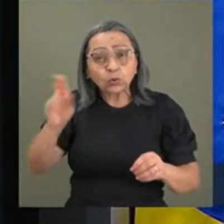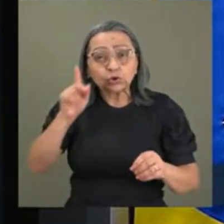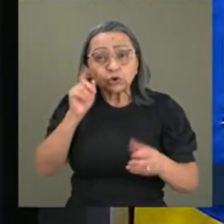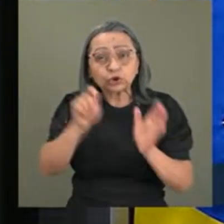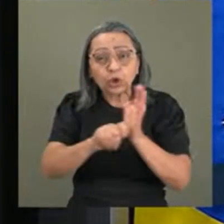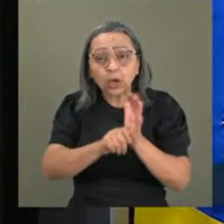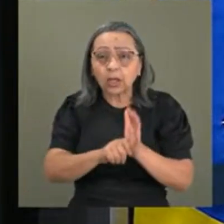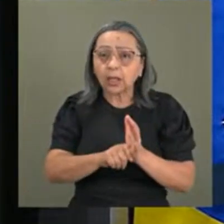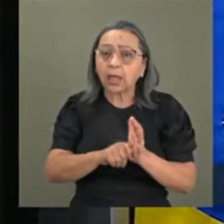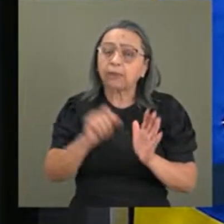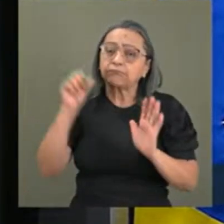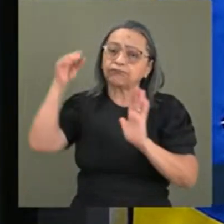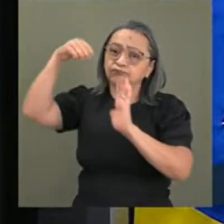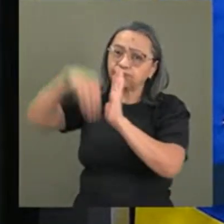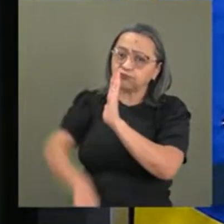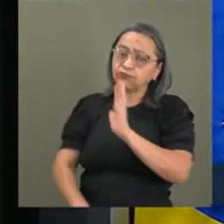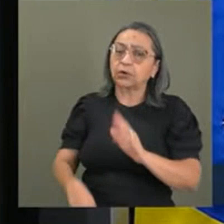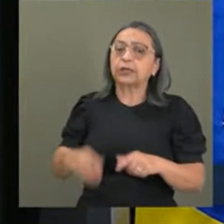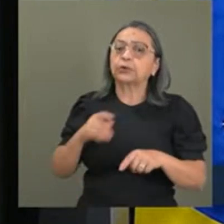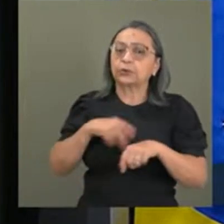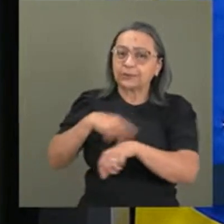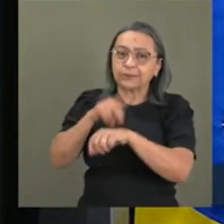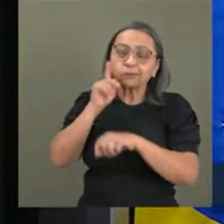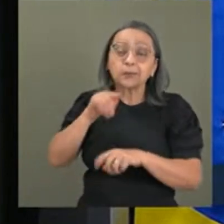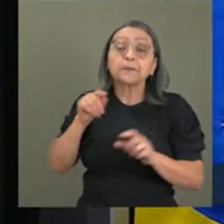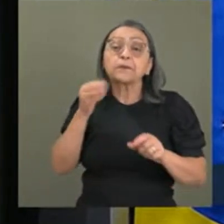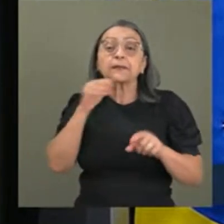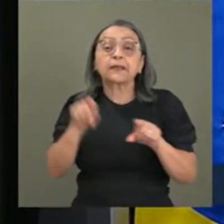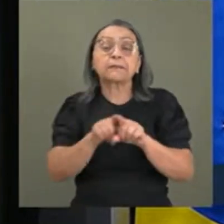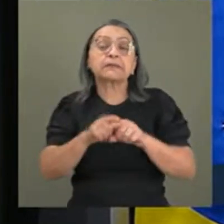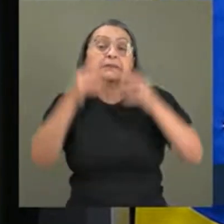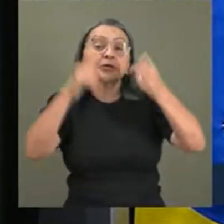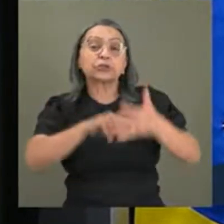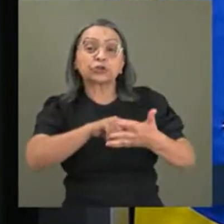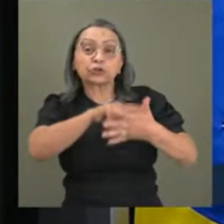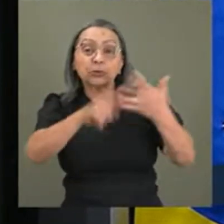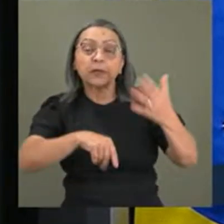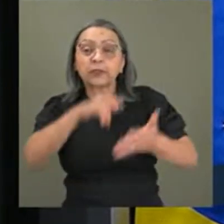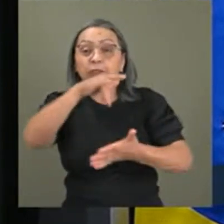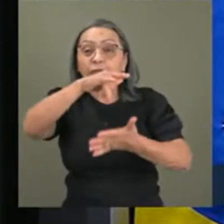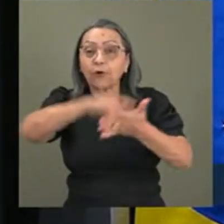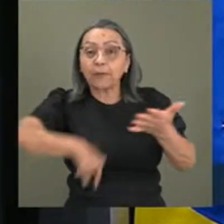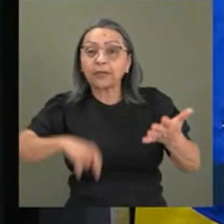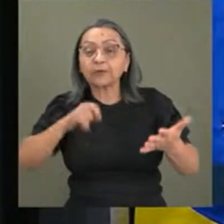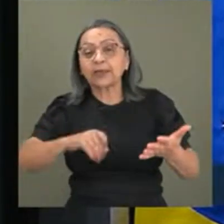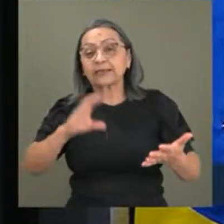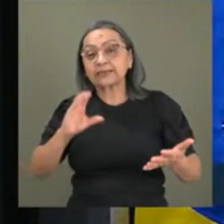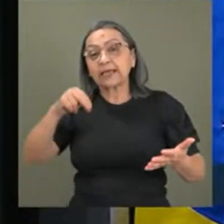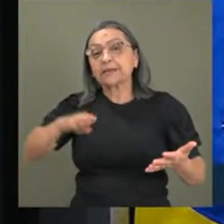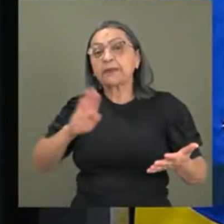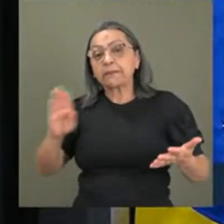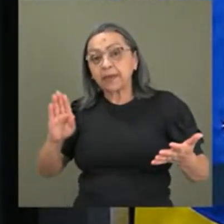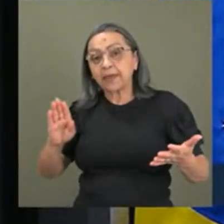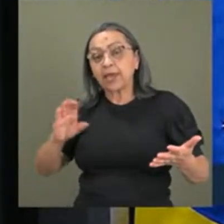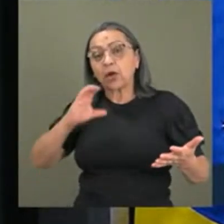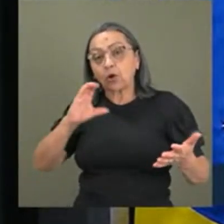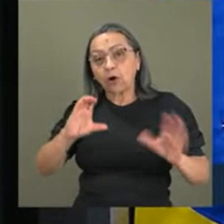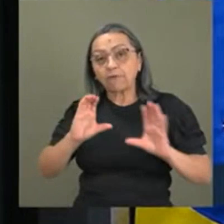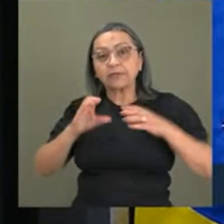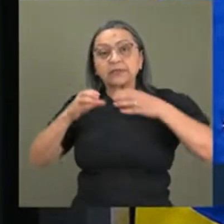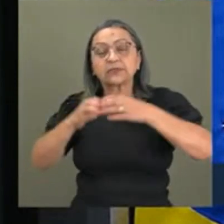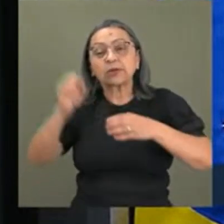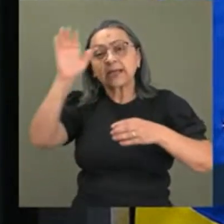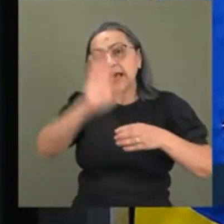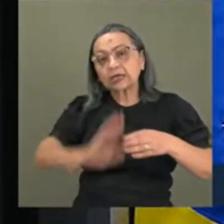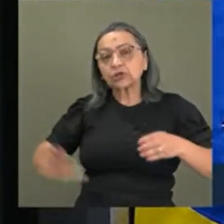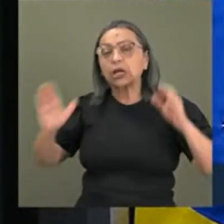e Washington. Poderia também falar sobre os documentos publicados pela CNBB, Confederação